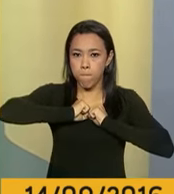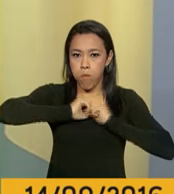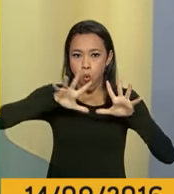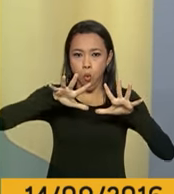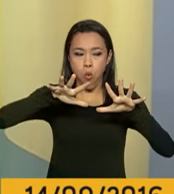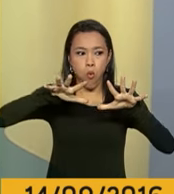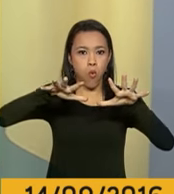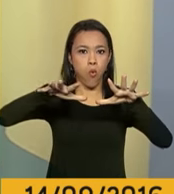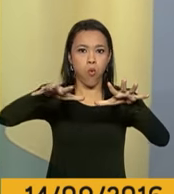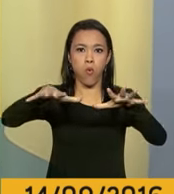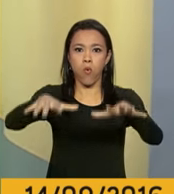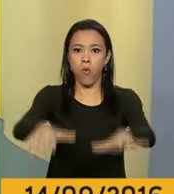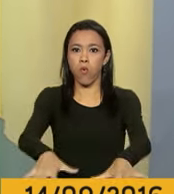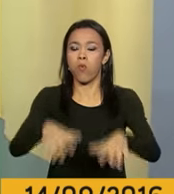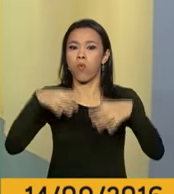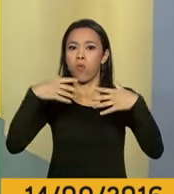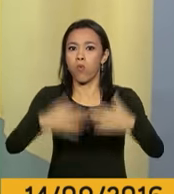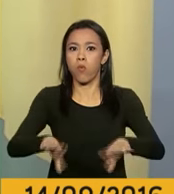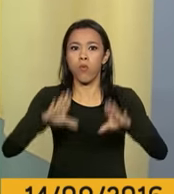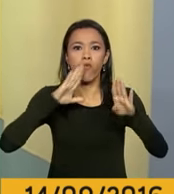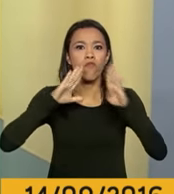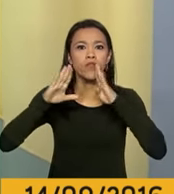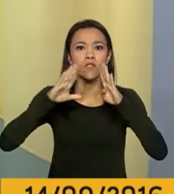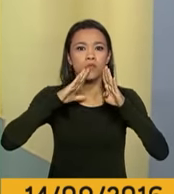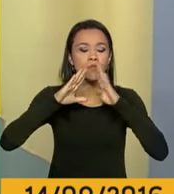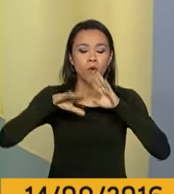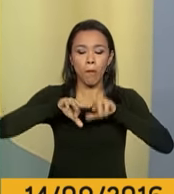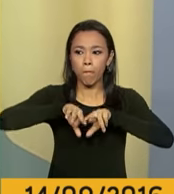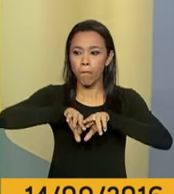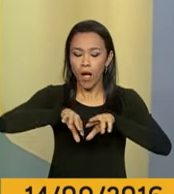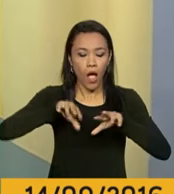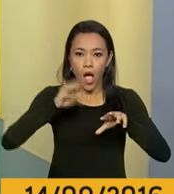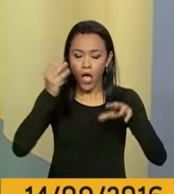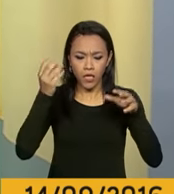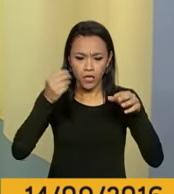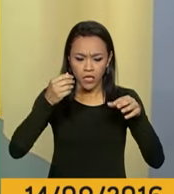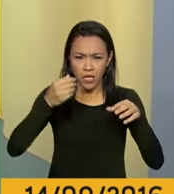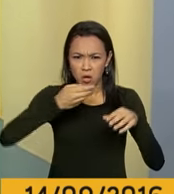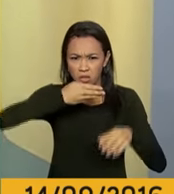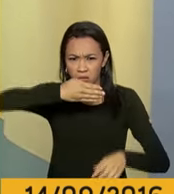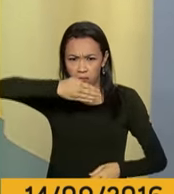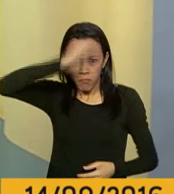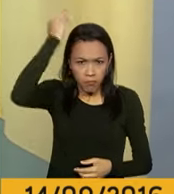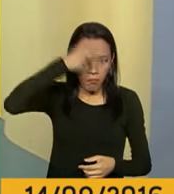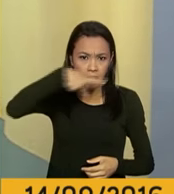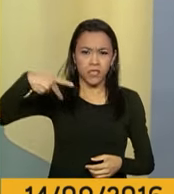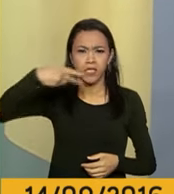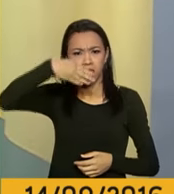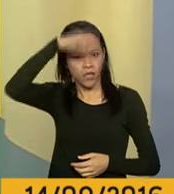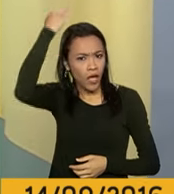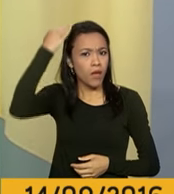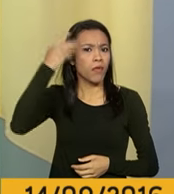a expressão entre aspas, na rede social, foi exatamente isso. Temer está exigindo